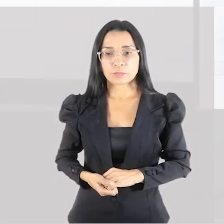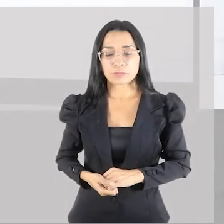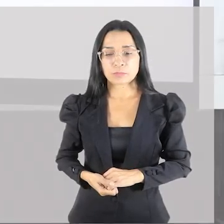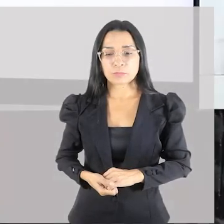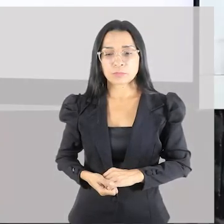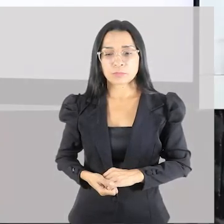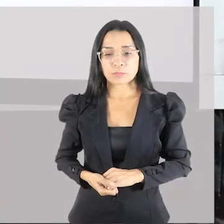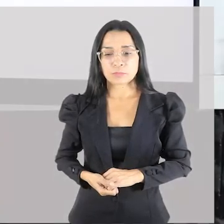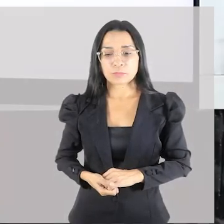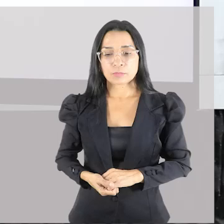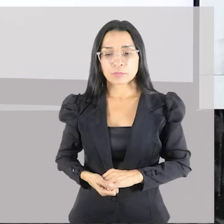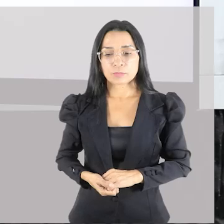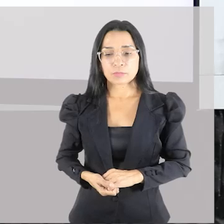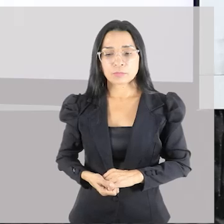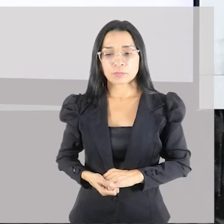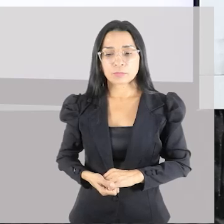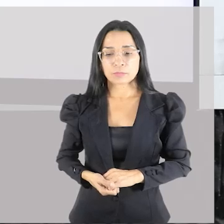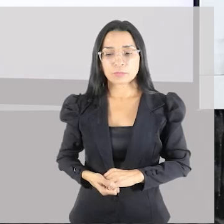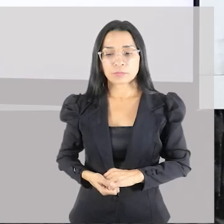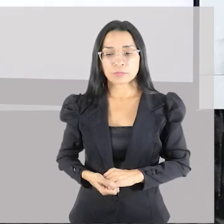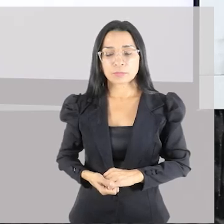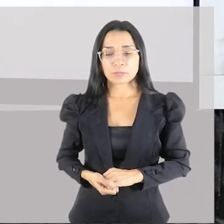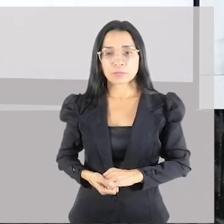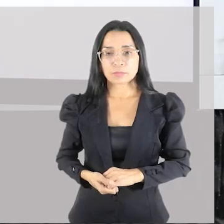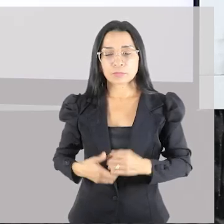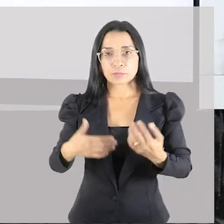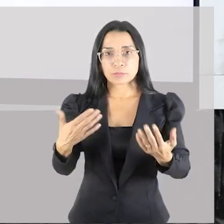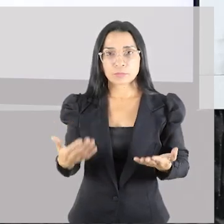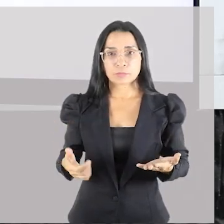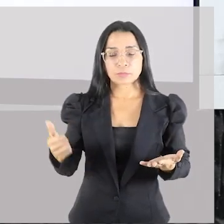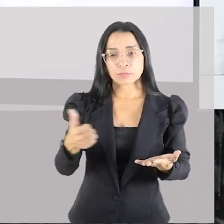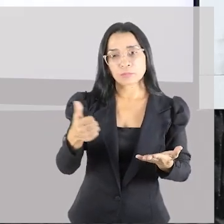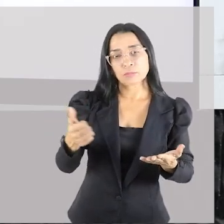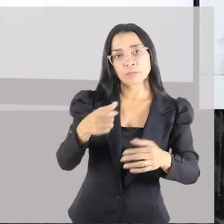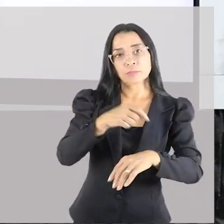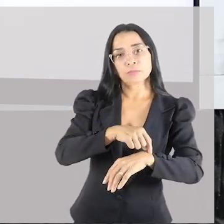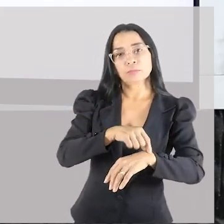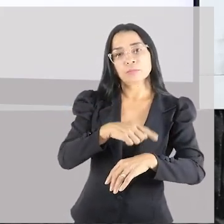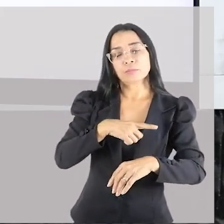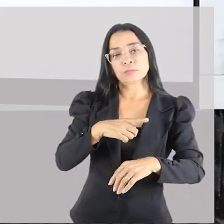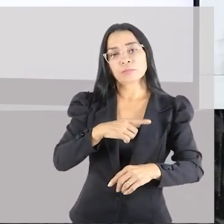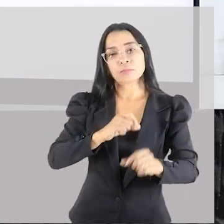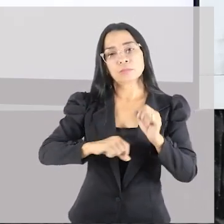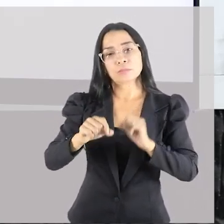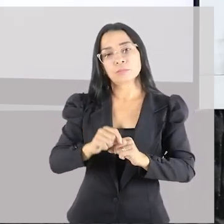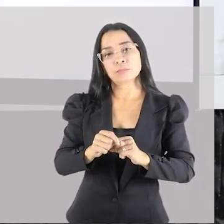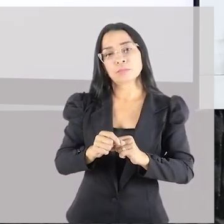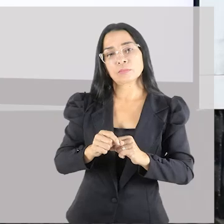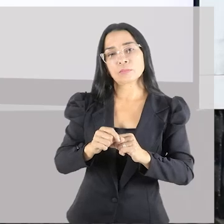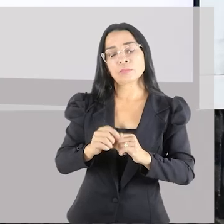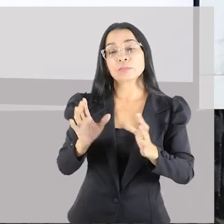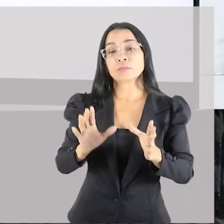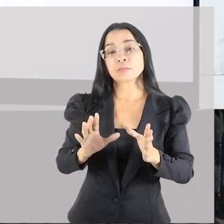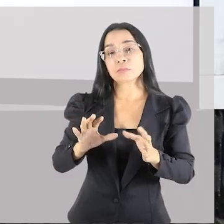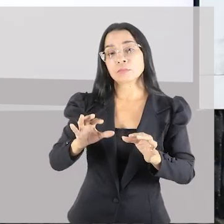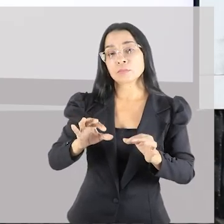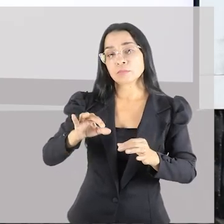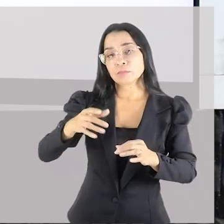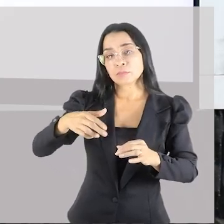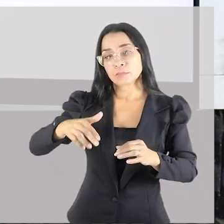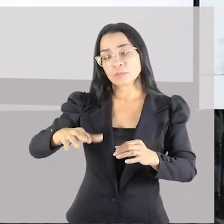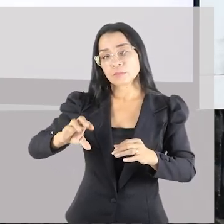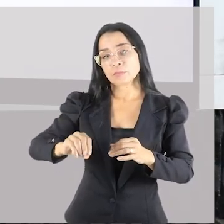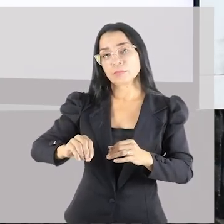desvincular do movimento, enfraquecendo-os. Então esse é o primeiro momento que nós temos com a Confederação do Equador